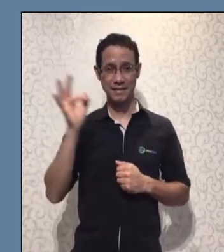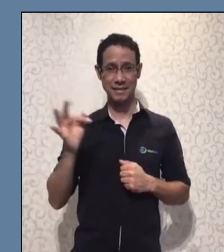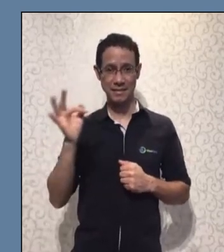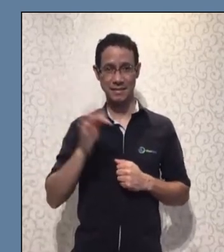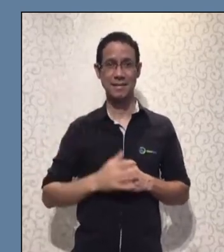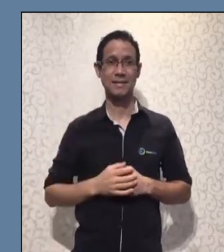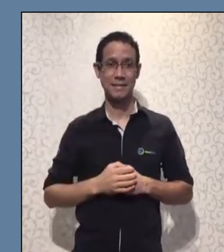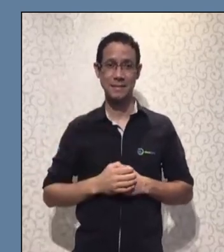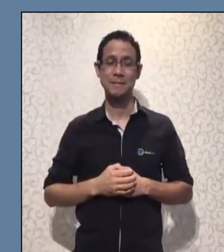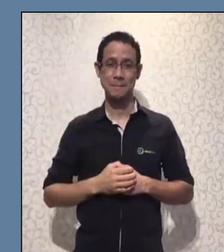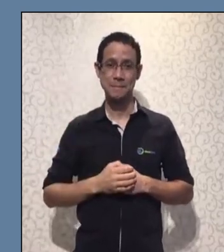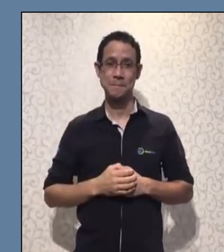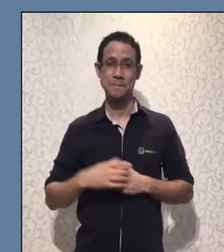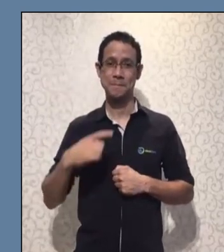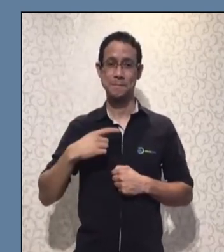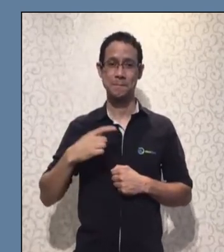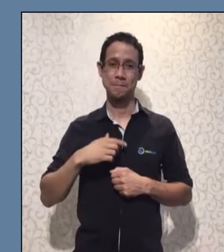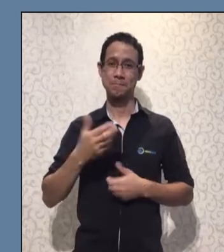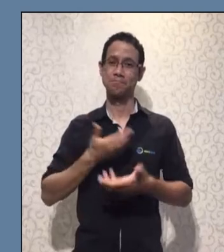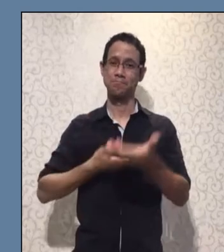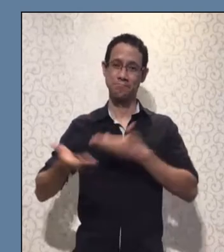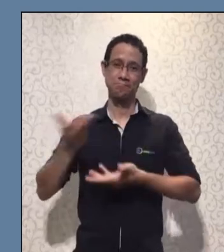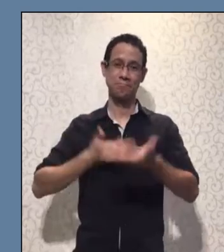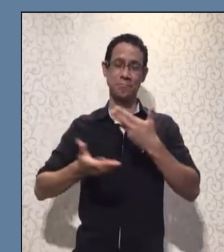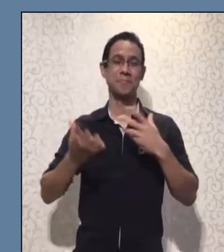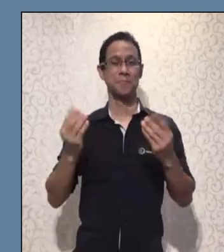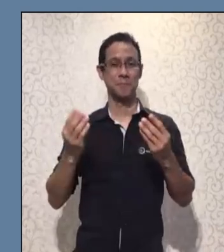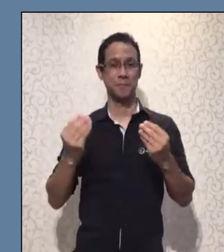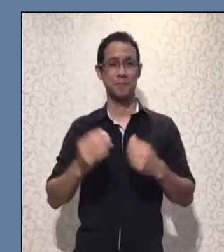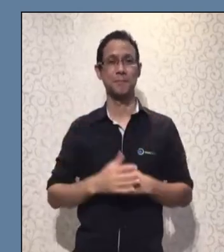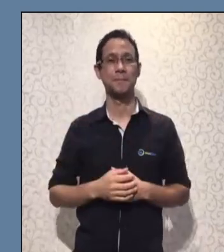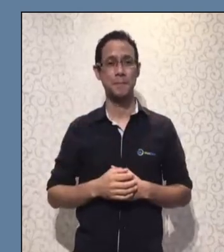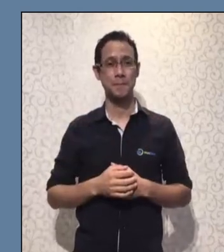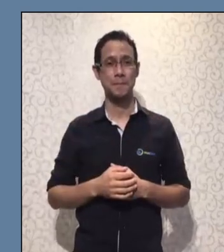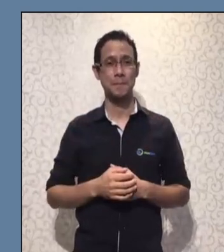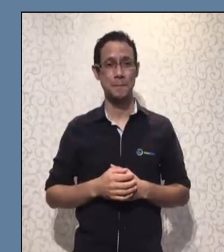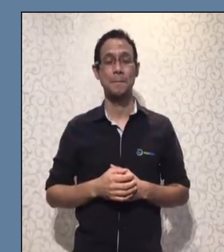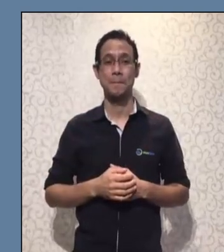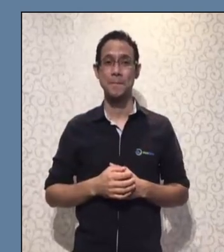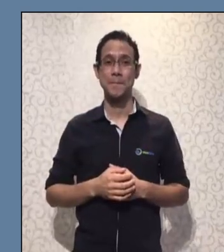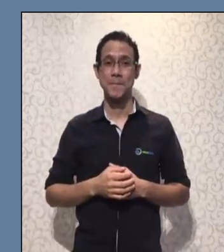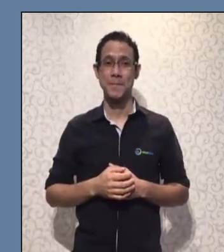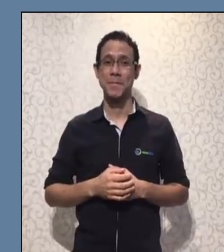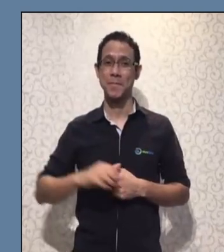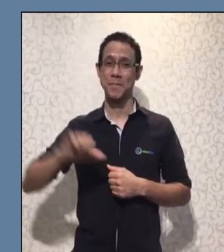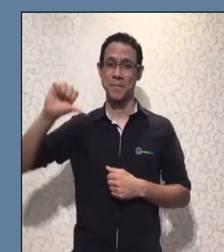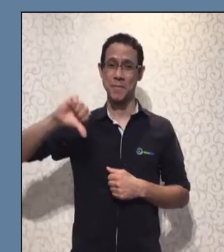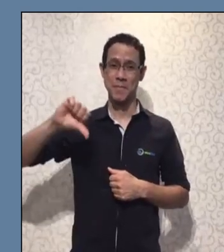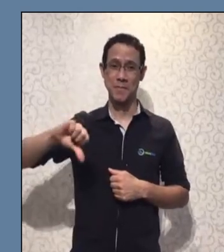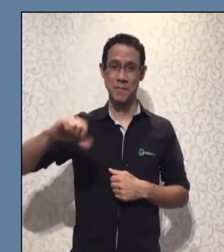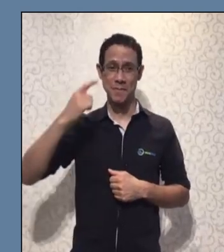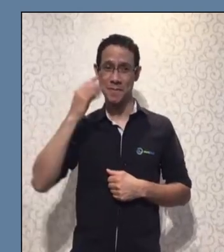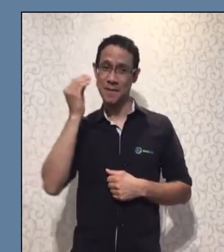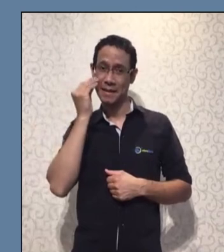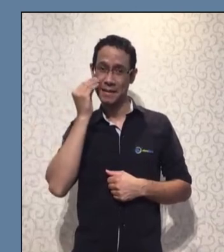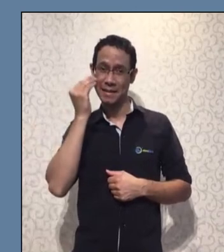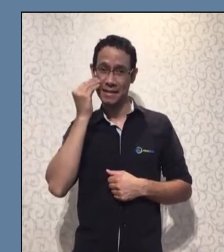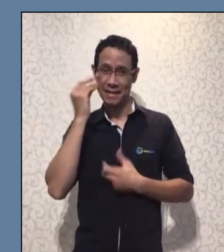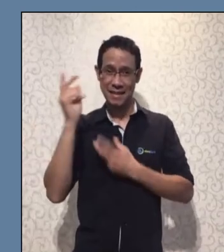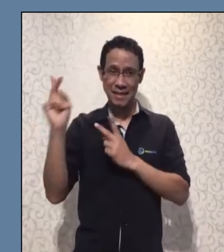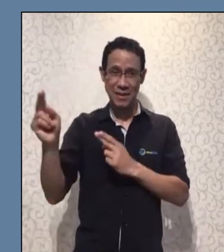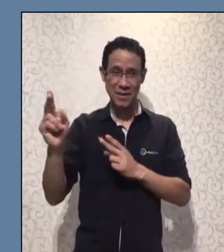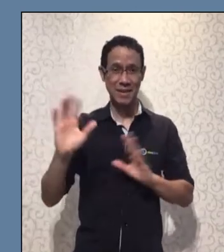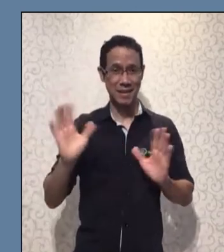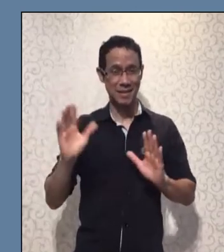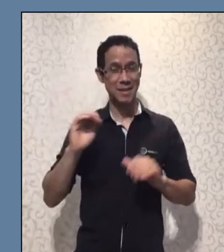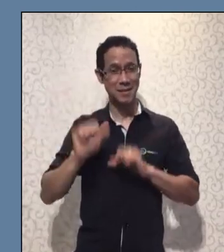de muitas trocas. E, então, como ele está bem pessimista, eu acho que talvez seja bom eu não ser tão pessimista, né?